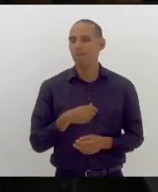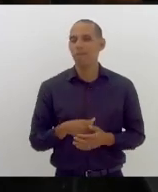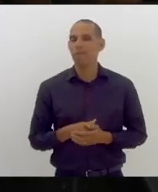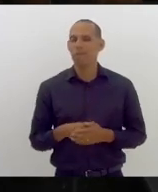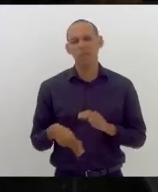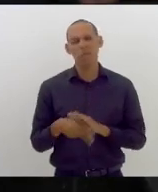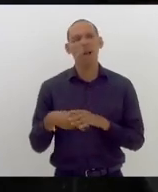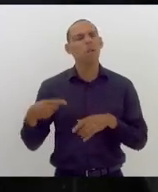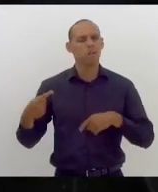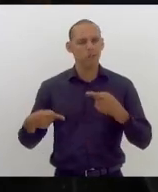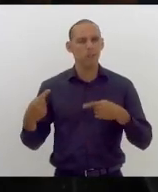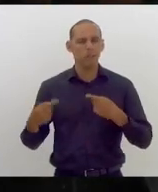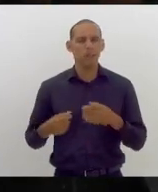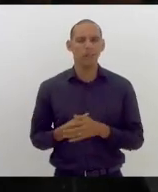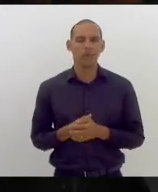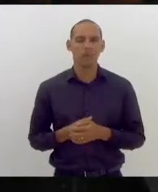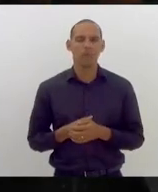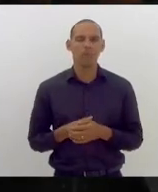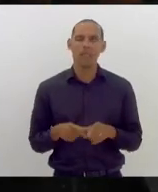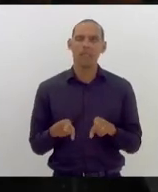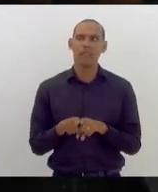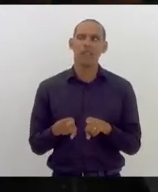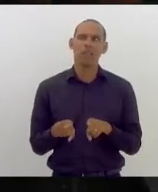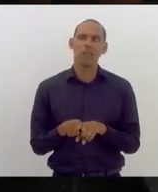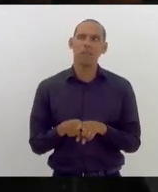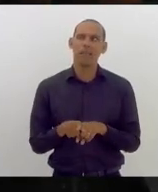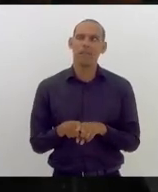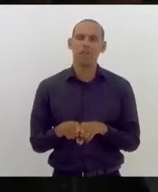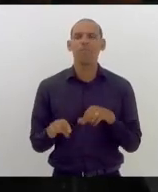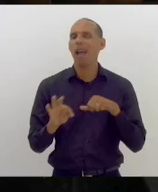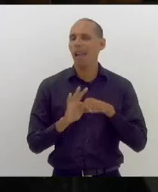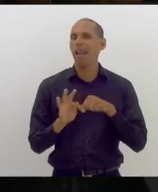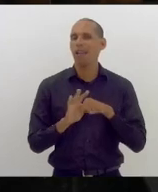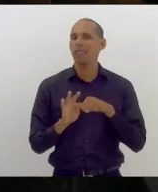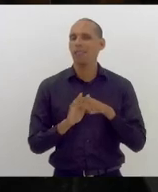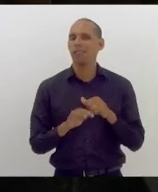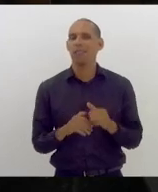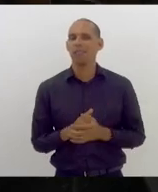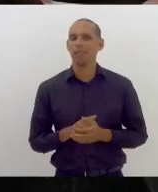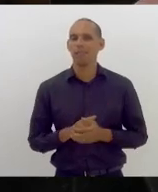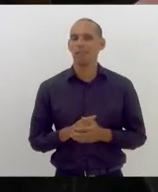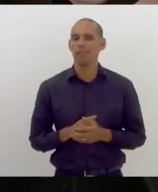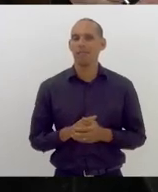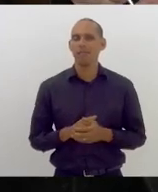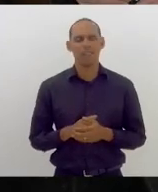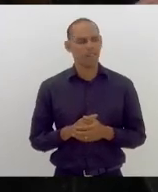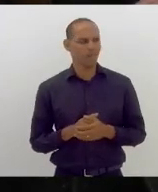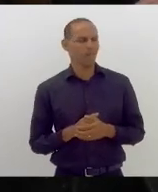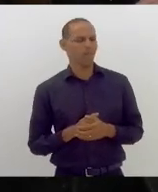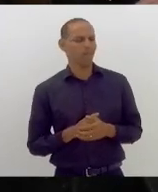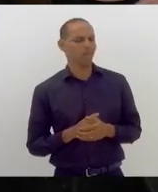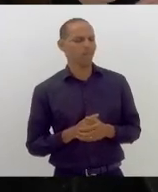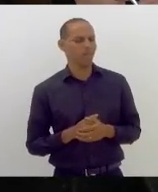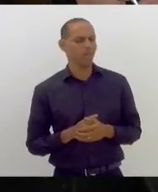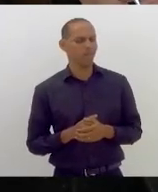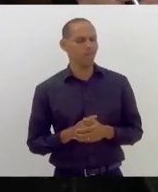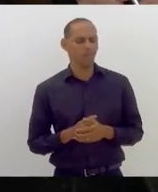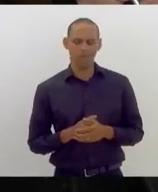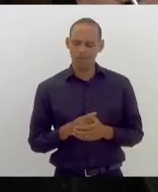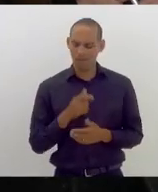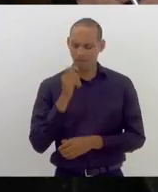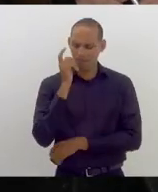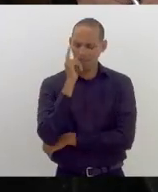da política, mas que tenha uma vivência também técnica. E eu falei, caramba, quase ali caí, né? Eu